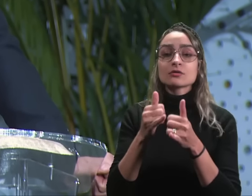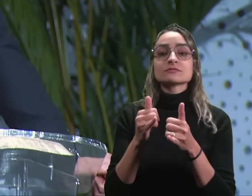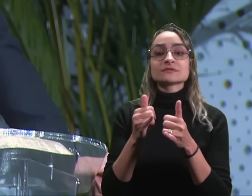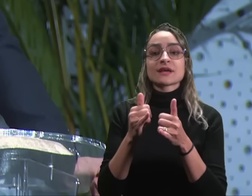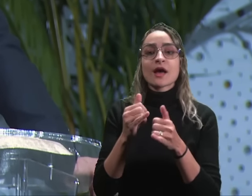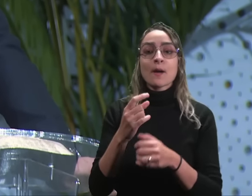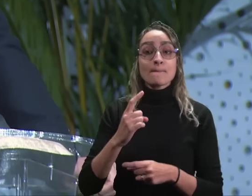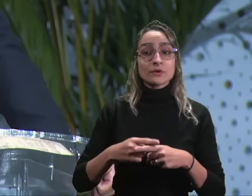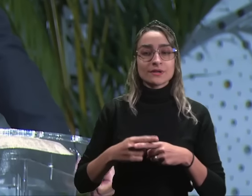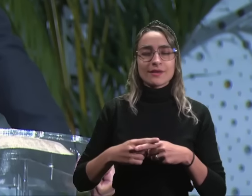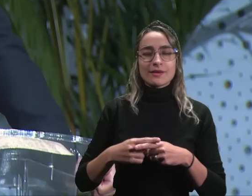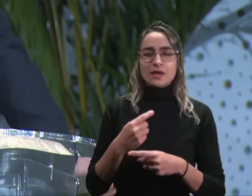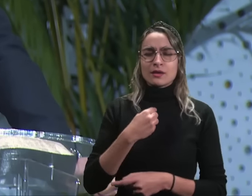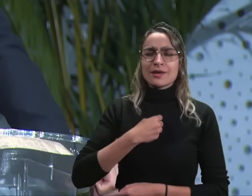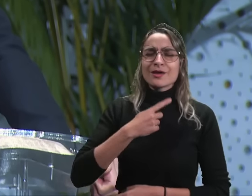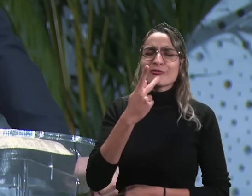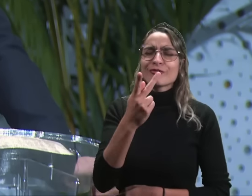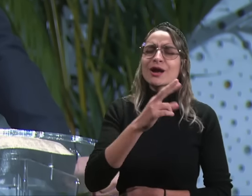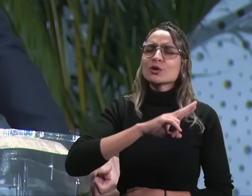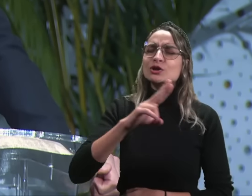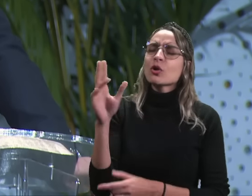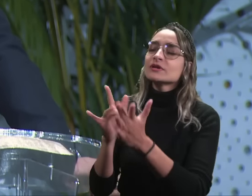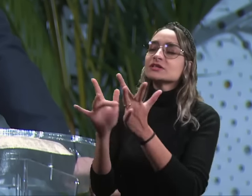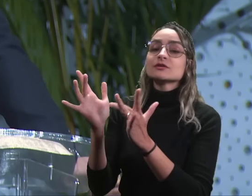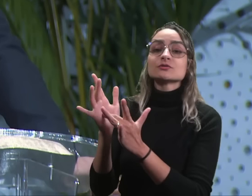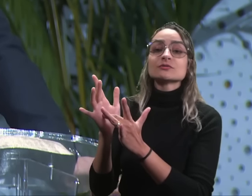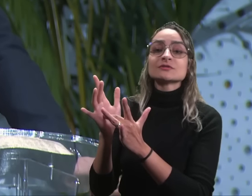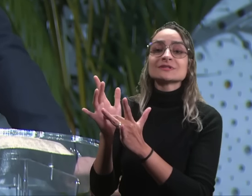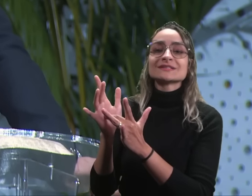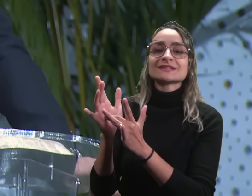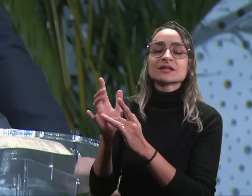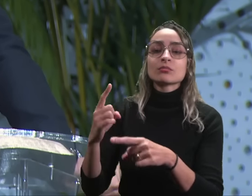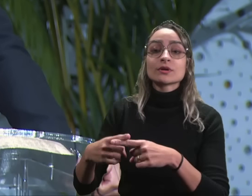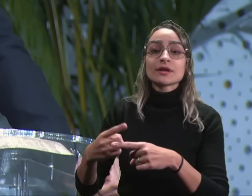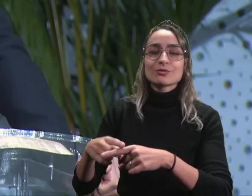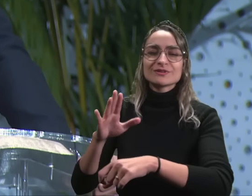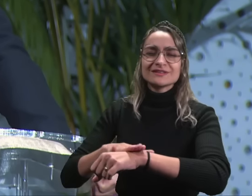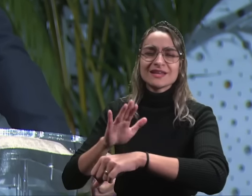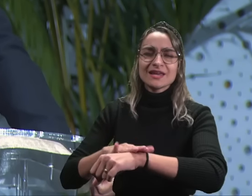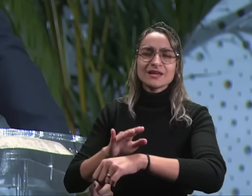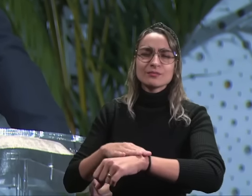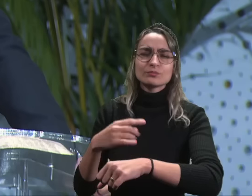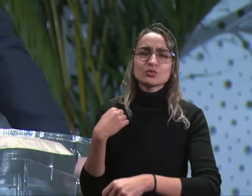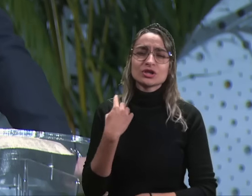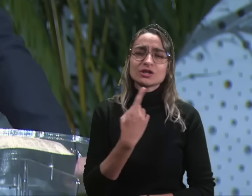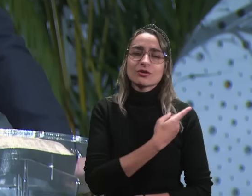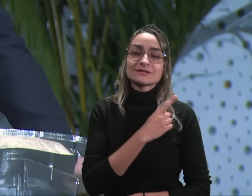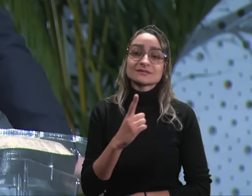de Jesus Falta muito pouco Falta muito pouco